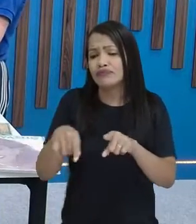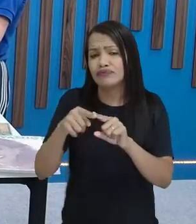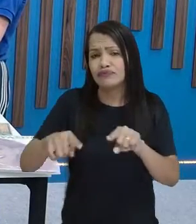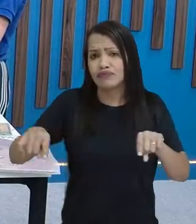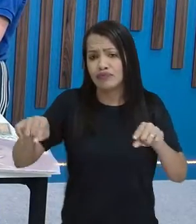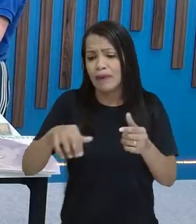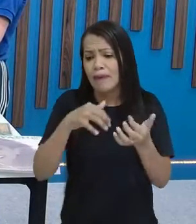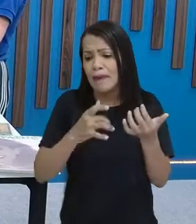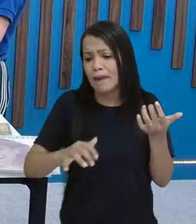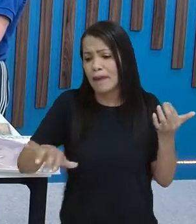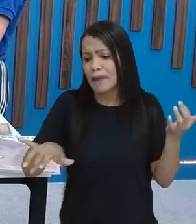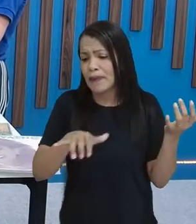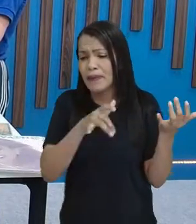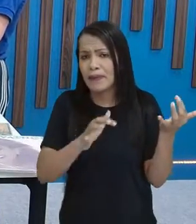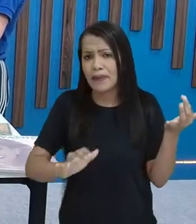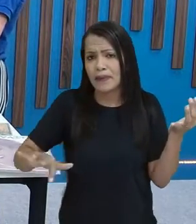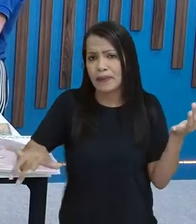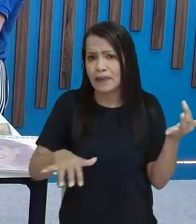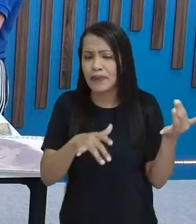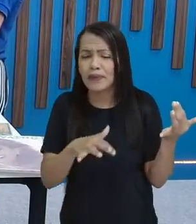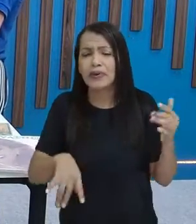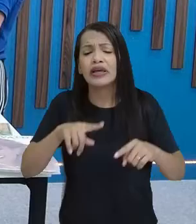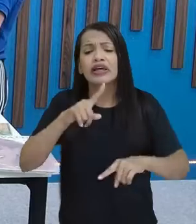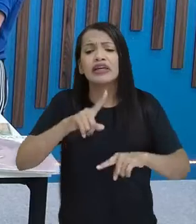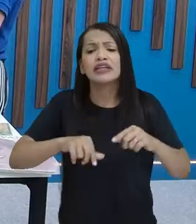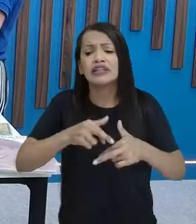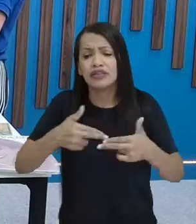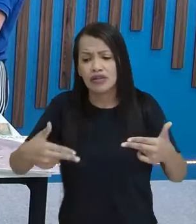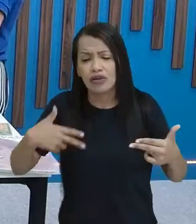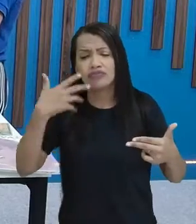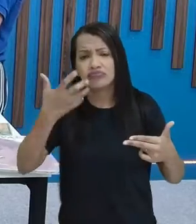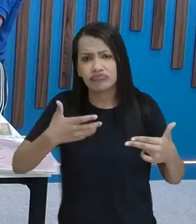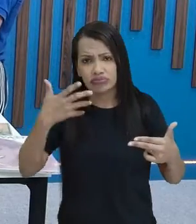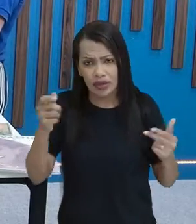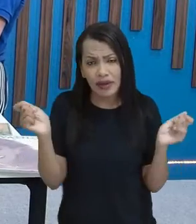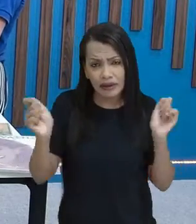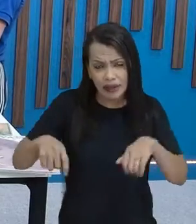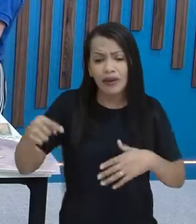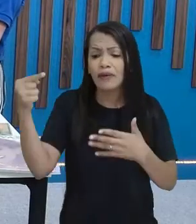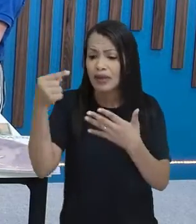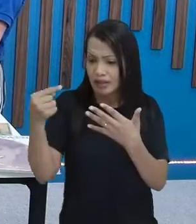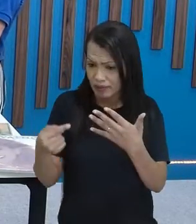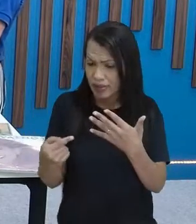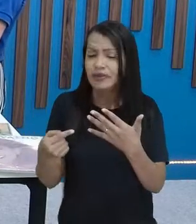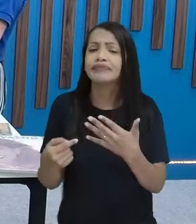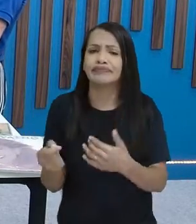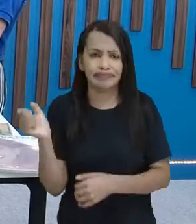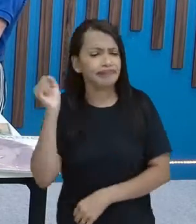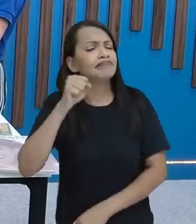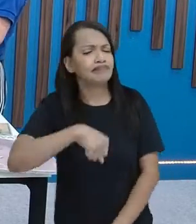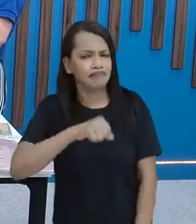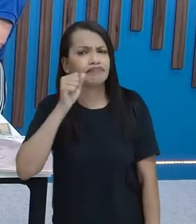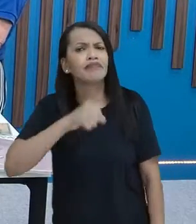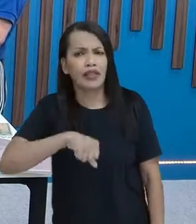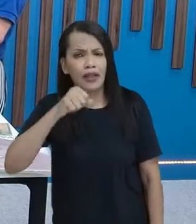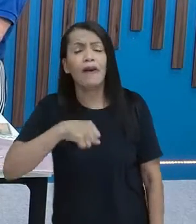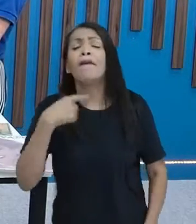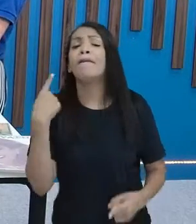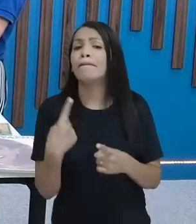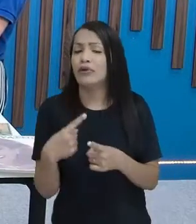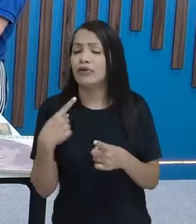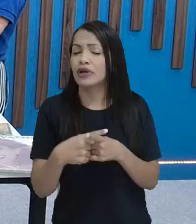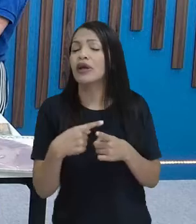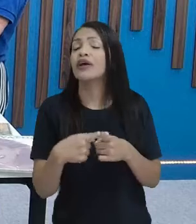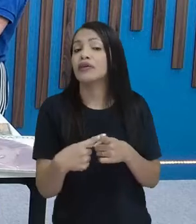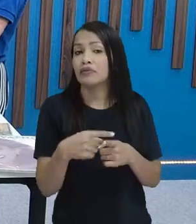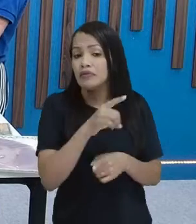fazer aquela música, aquele som, é um dos elementos que caracterizam, Sim, podemos exato. dizer? Sim, porque cada gênero